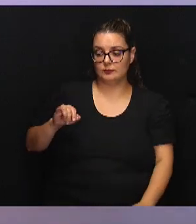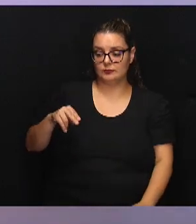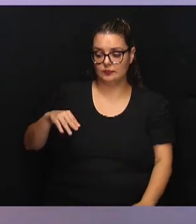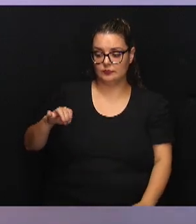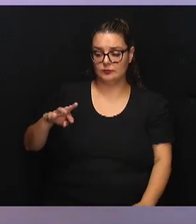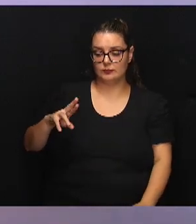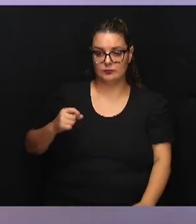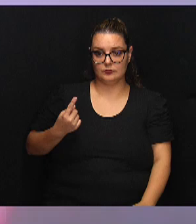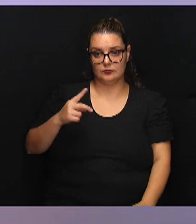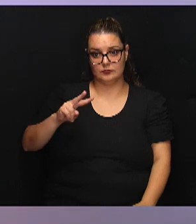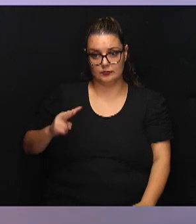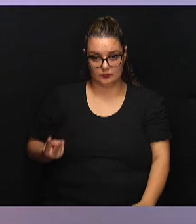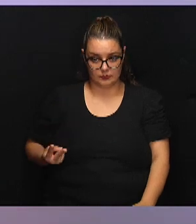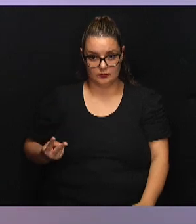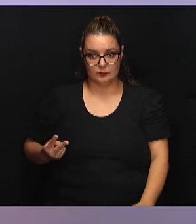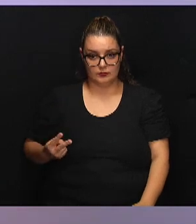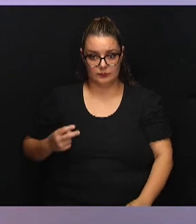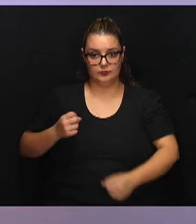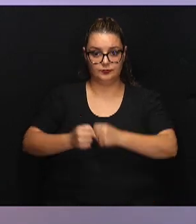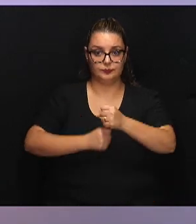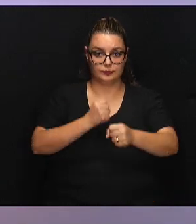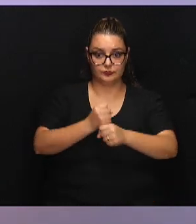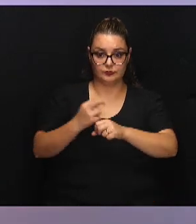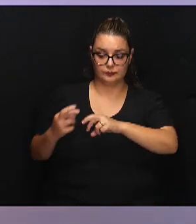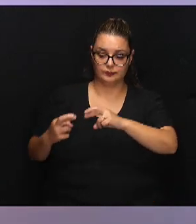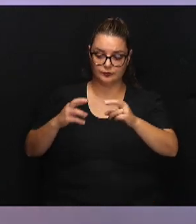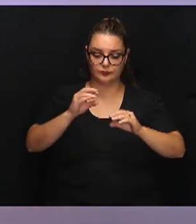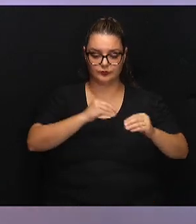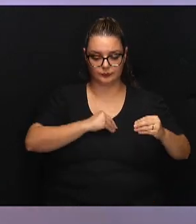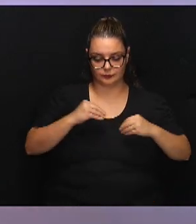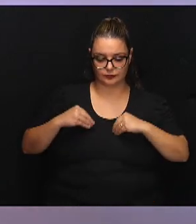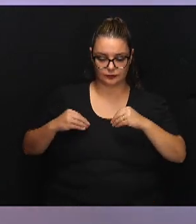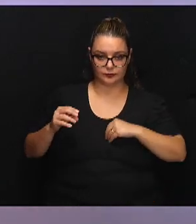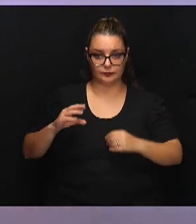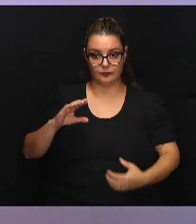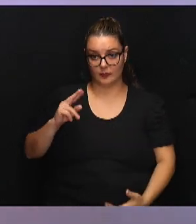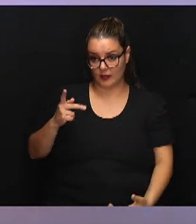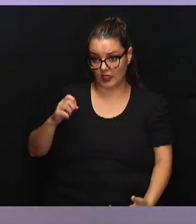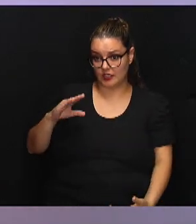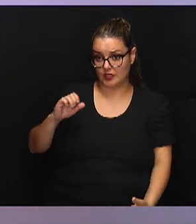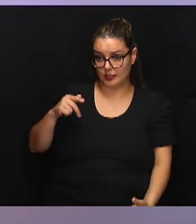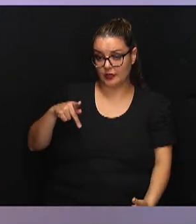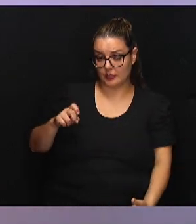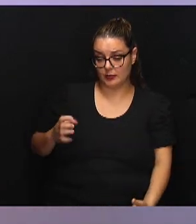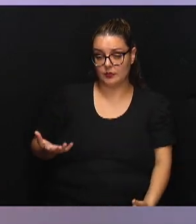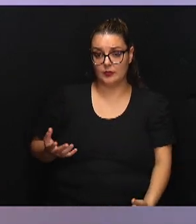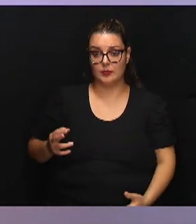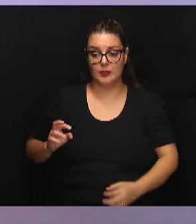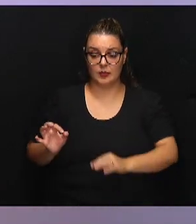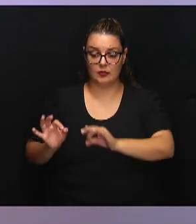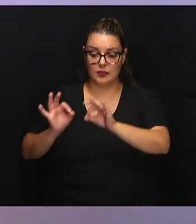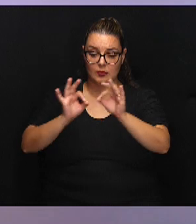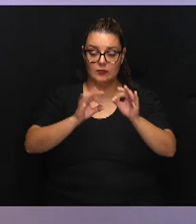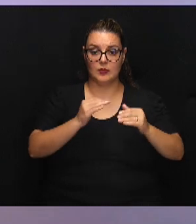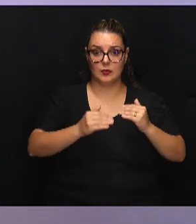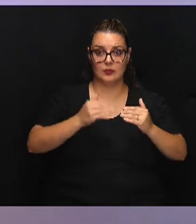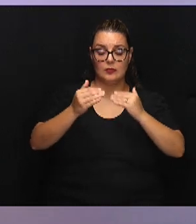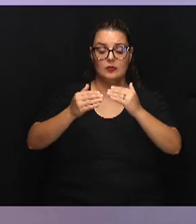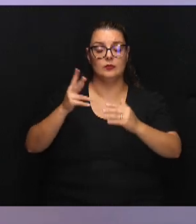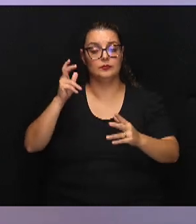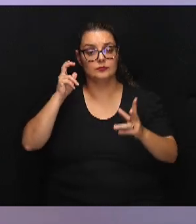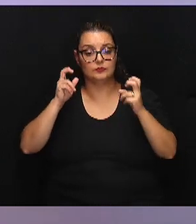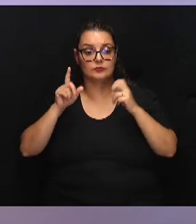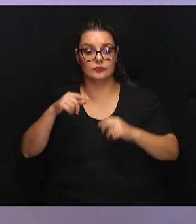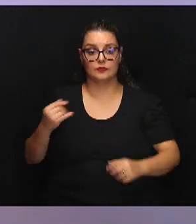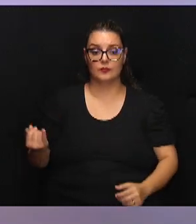ano, como exames de check-up, que a gente faz também, para avaliar como está aí a evolução da audição. É importante